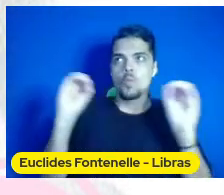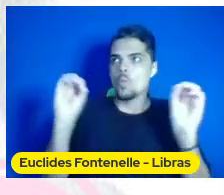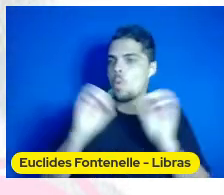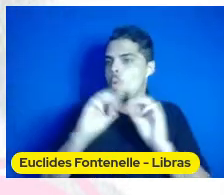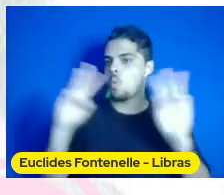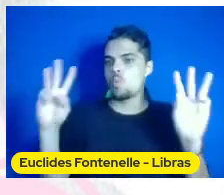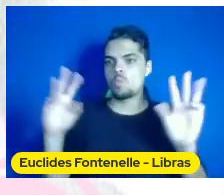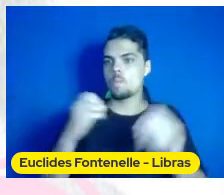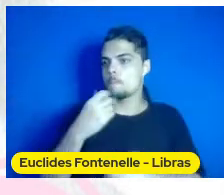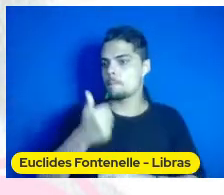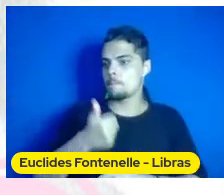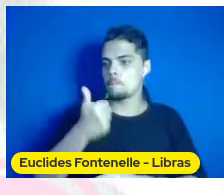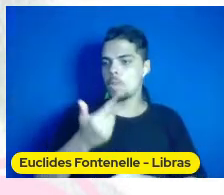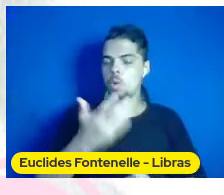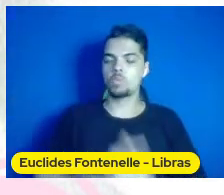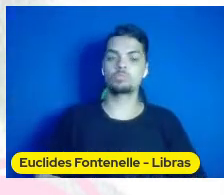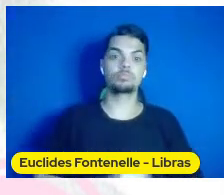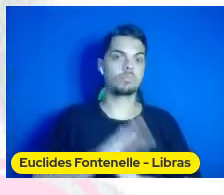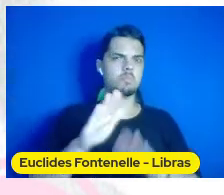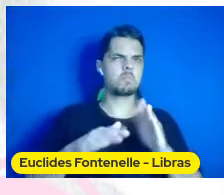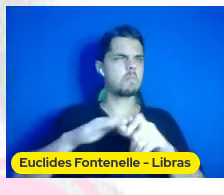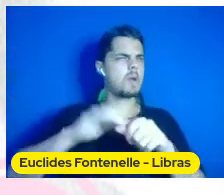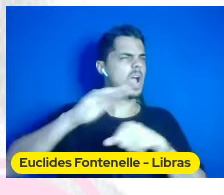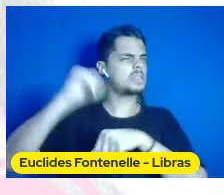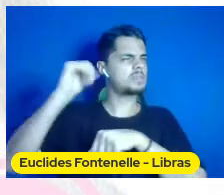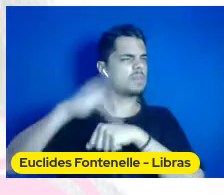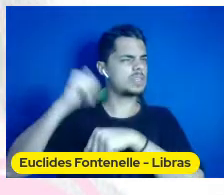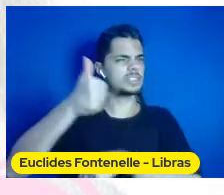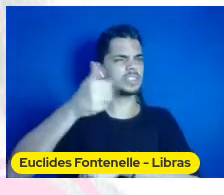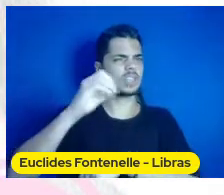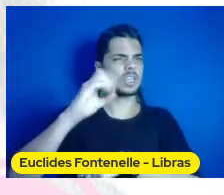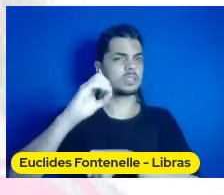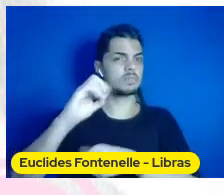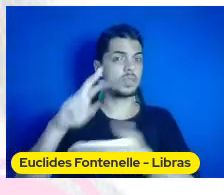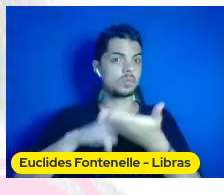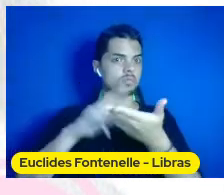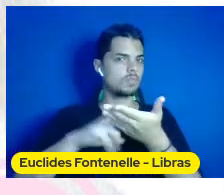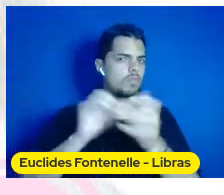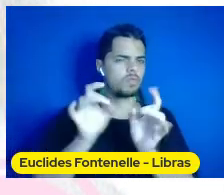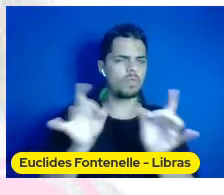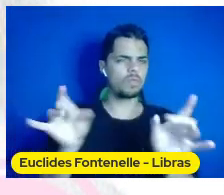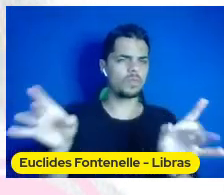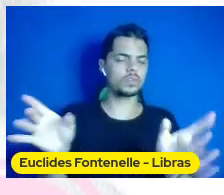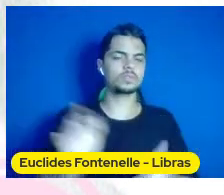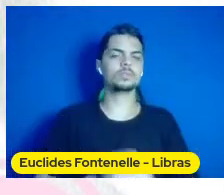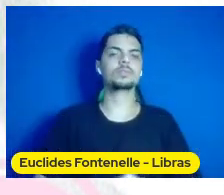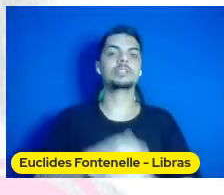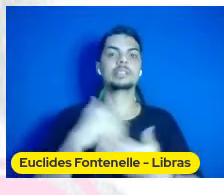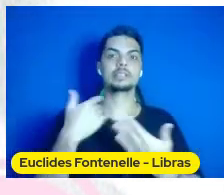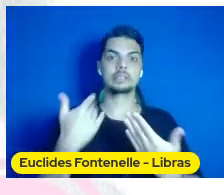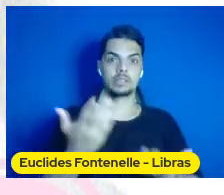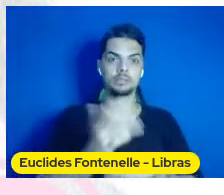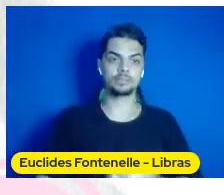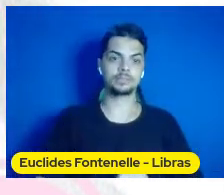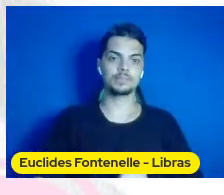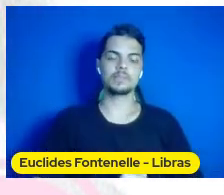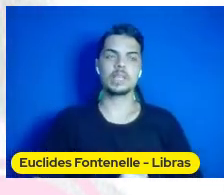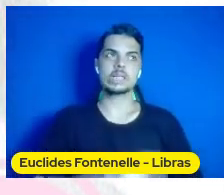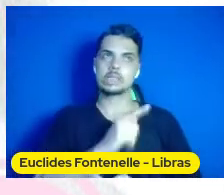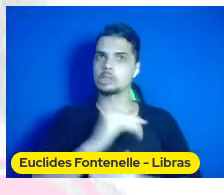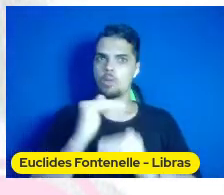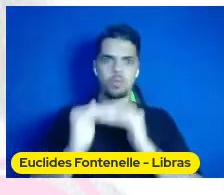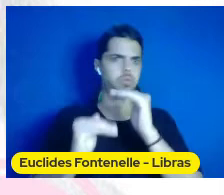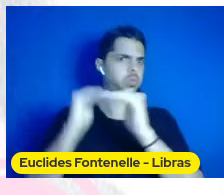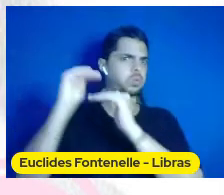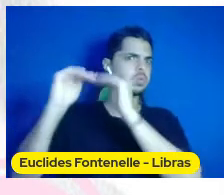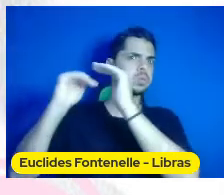mais de 10 mil exemplares vendidos. E isso ganhou uma escala que eu não esperava. No momento